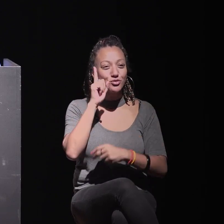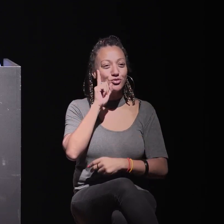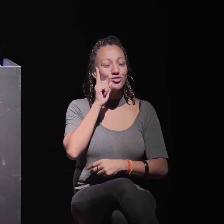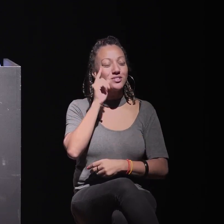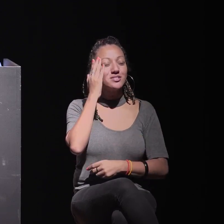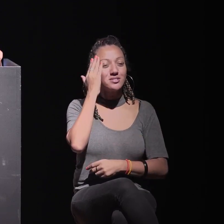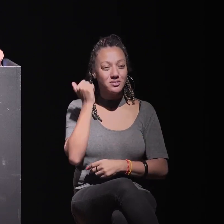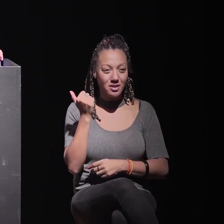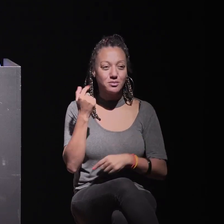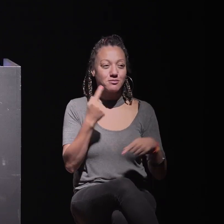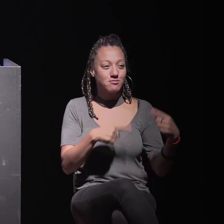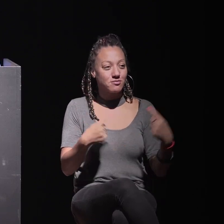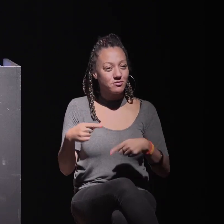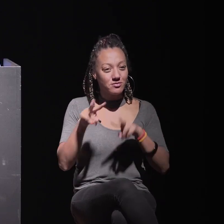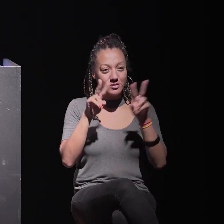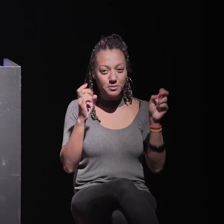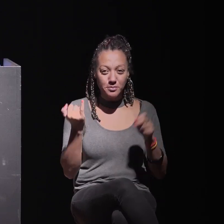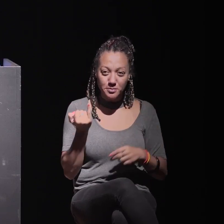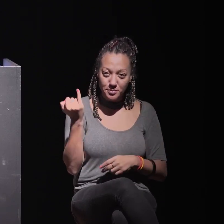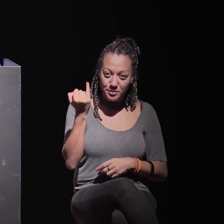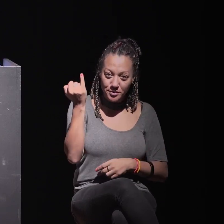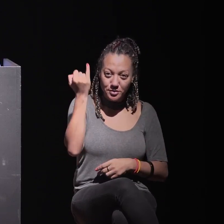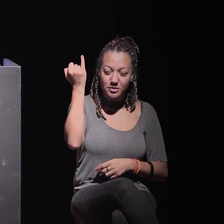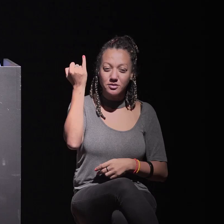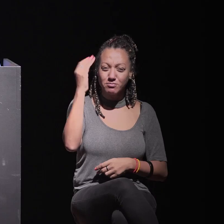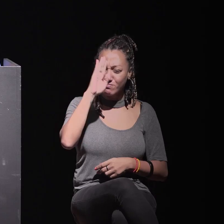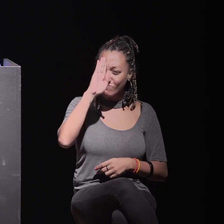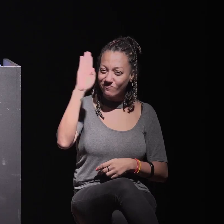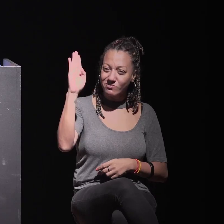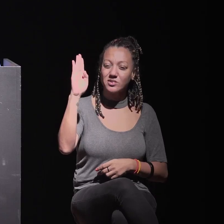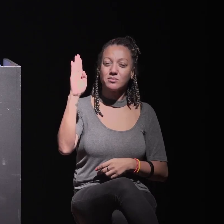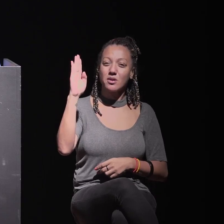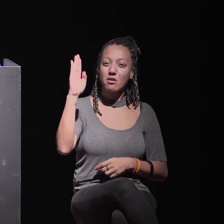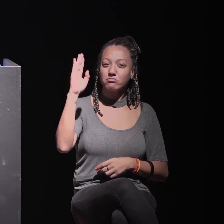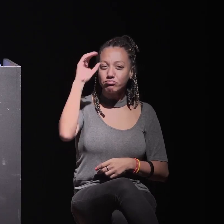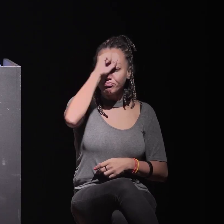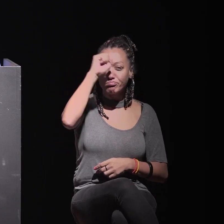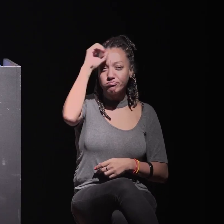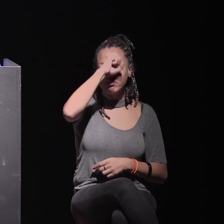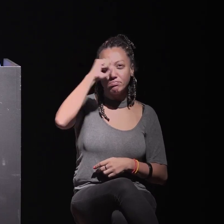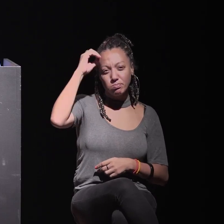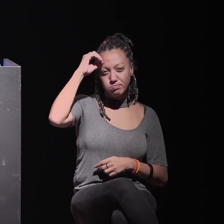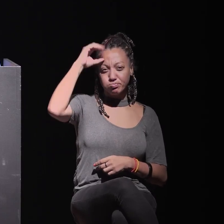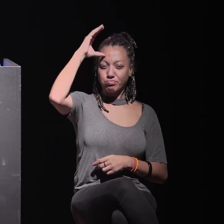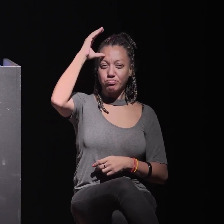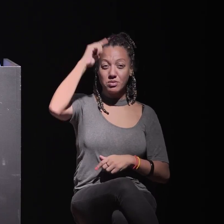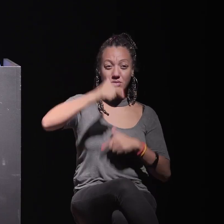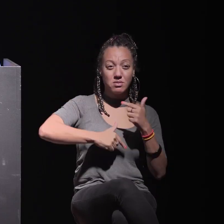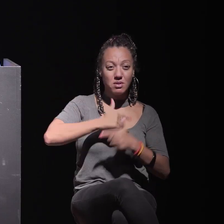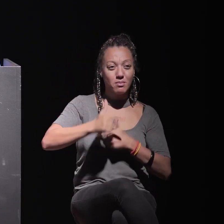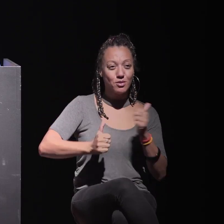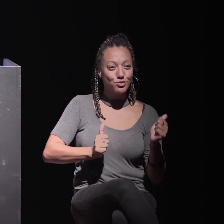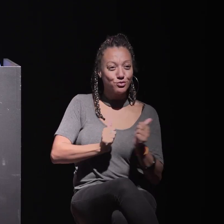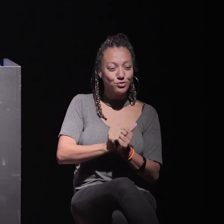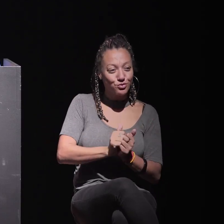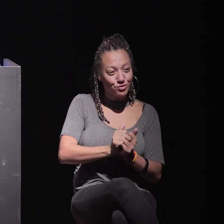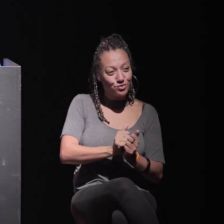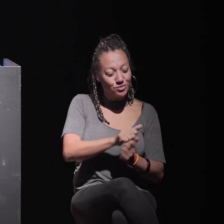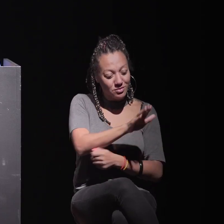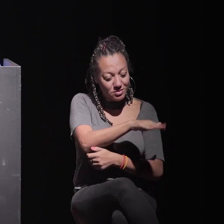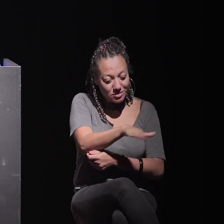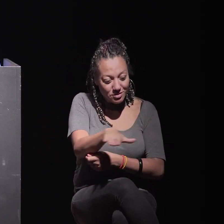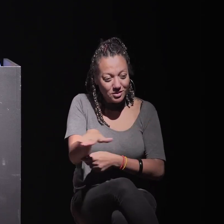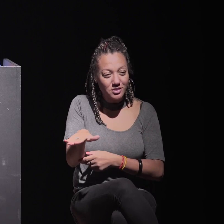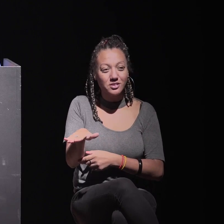este debate é fundamental, é importante, né, para a nossa formação, para o nosso trabalho com as nossas crianças, com os